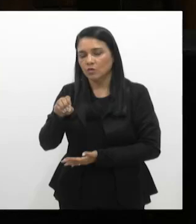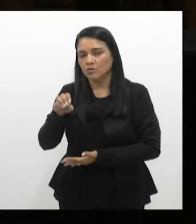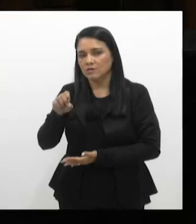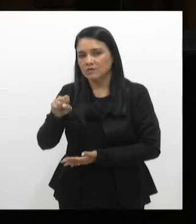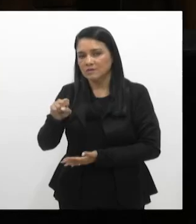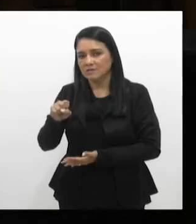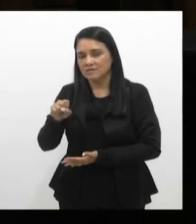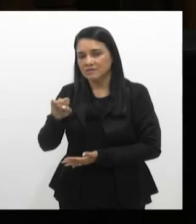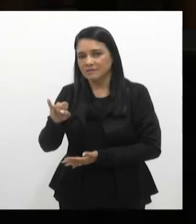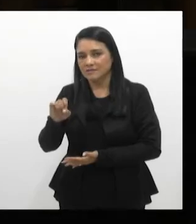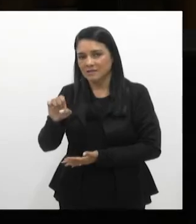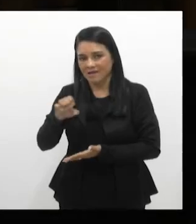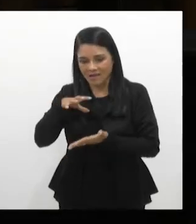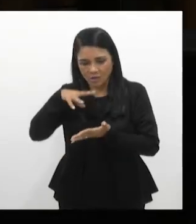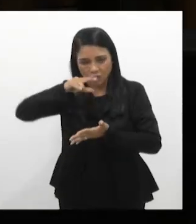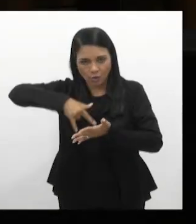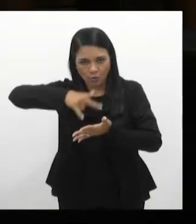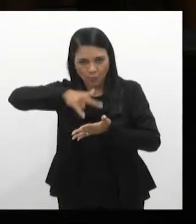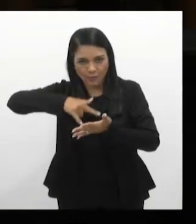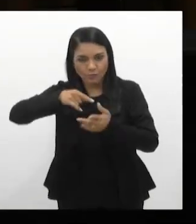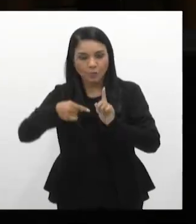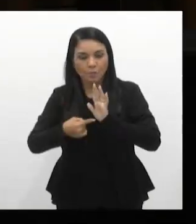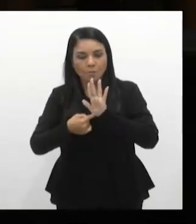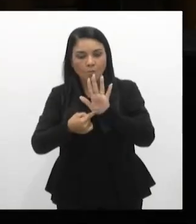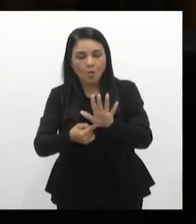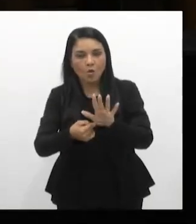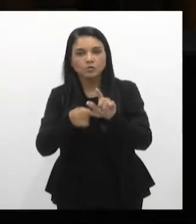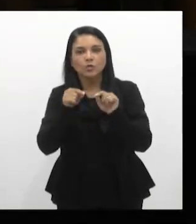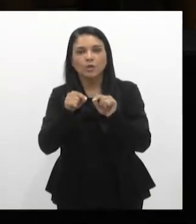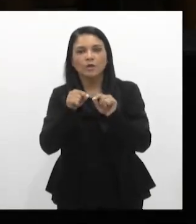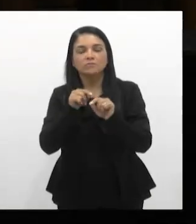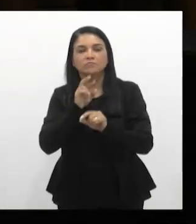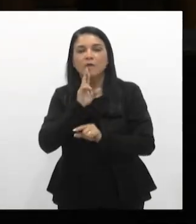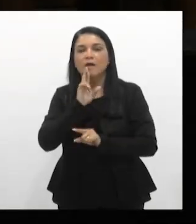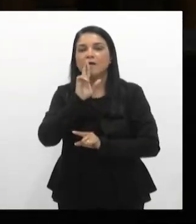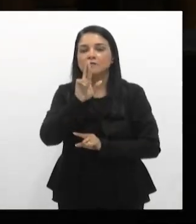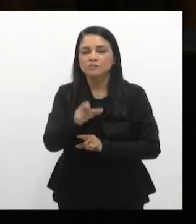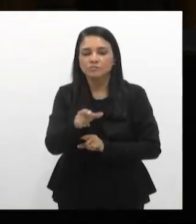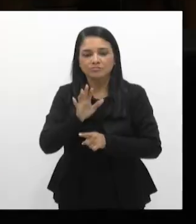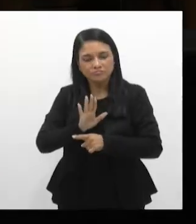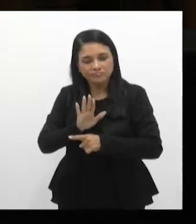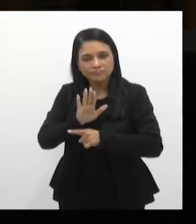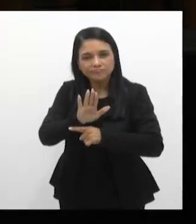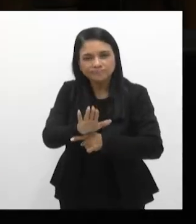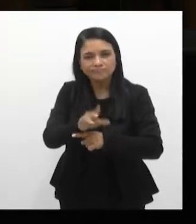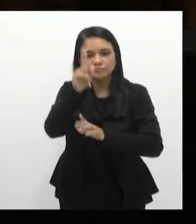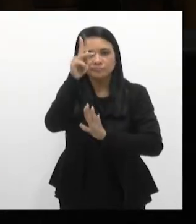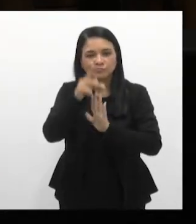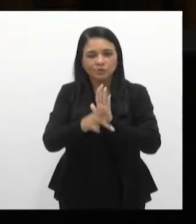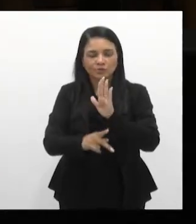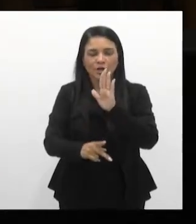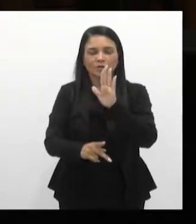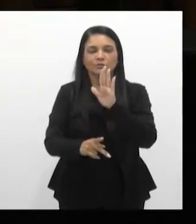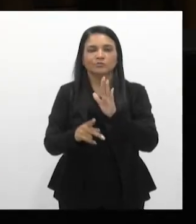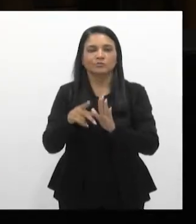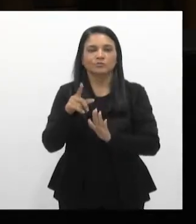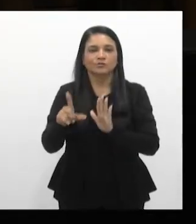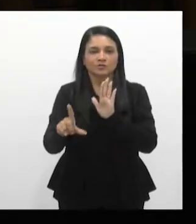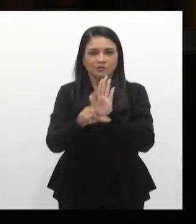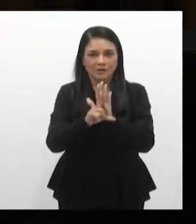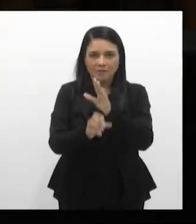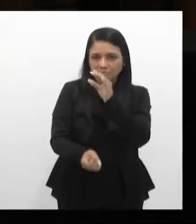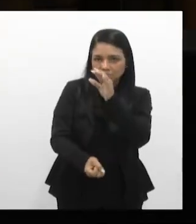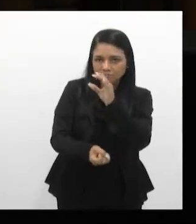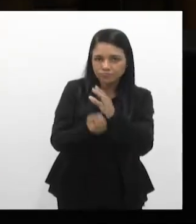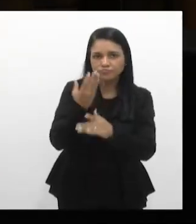portanto, um diagnóstico que nos auxilia na construção de projetos de leis importantes, né,